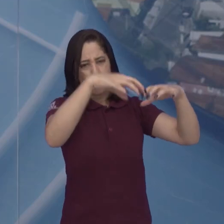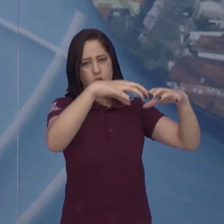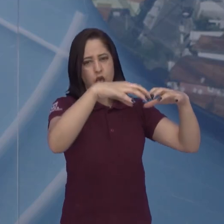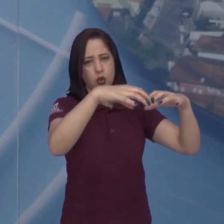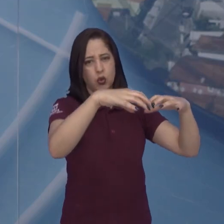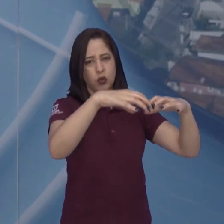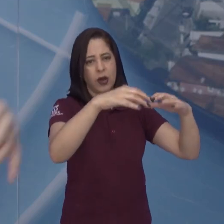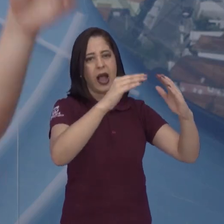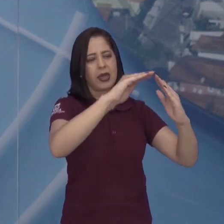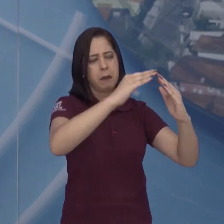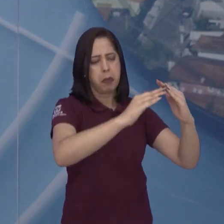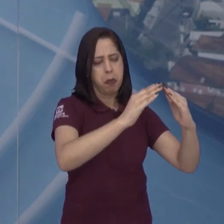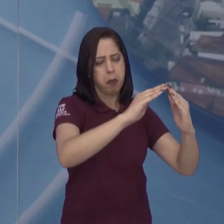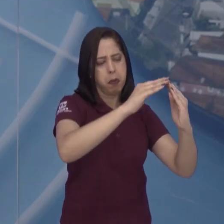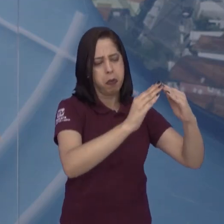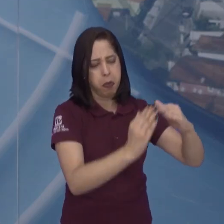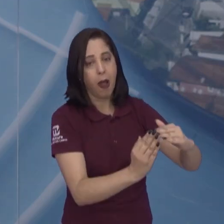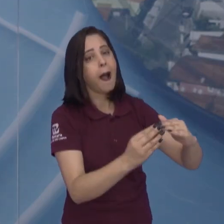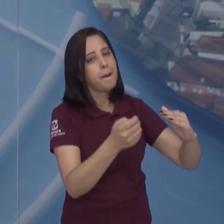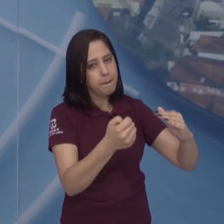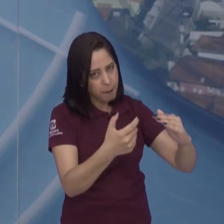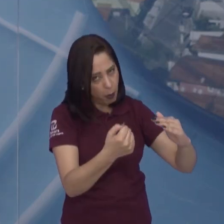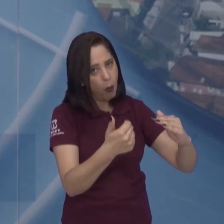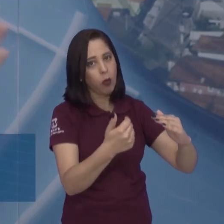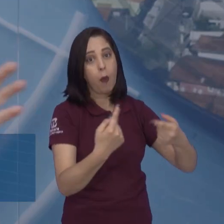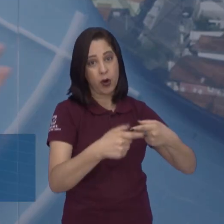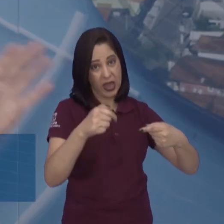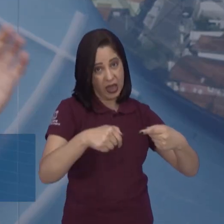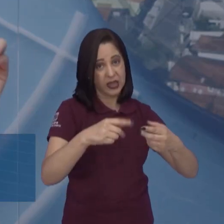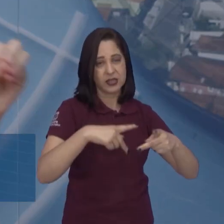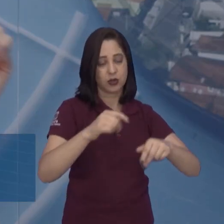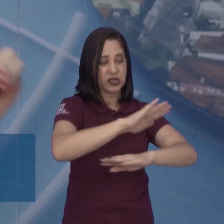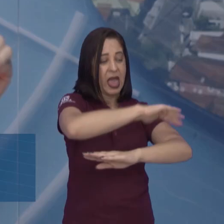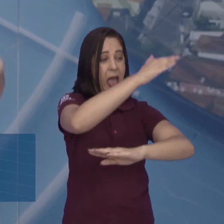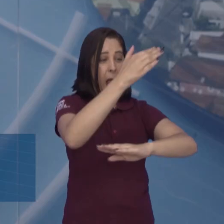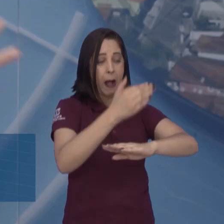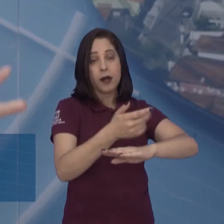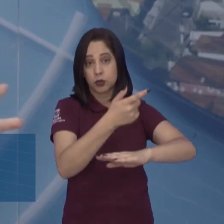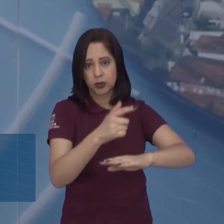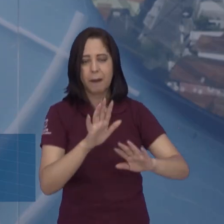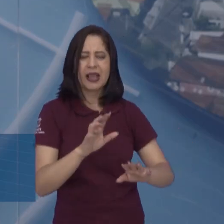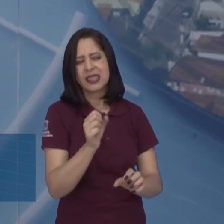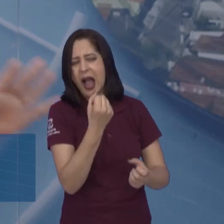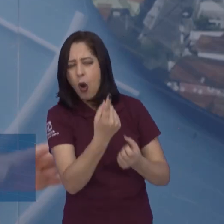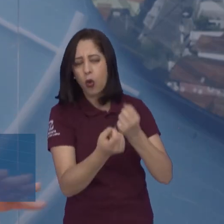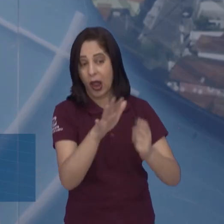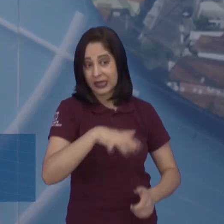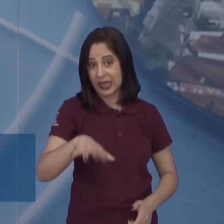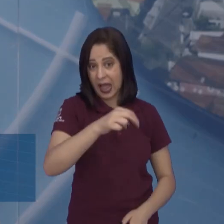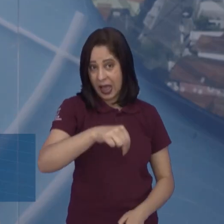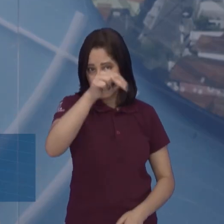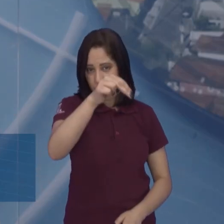de deslizamentos, né? Em regiões muito montanhosas. Tem alguns pontos específicos na região norte, mas não é